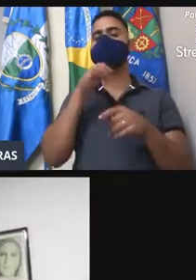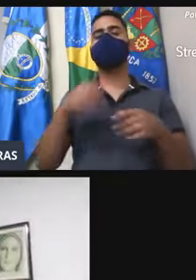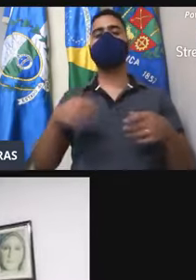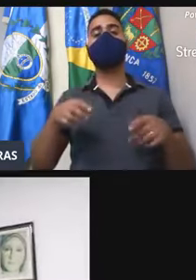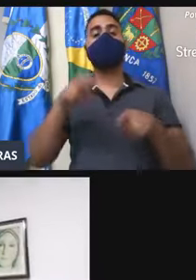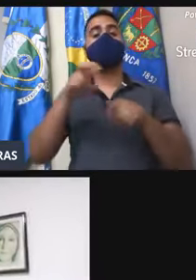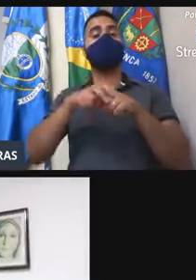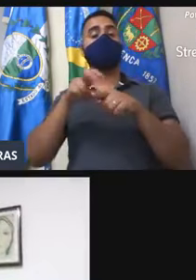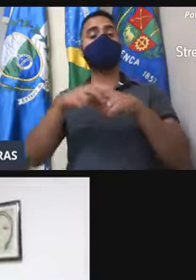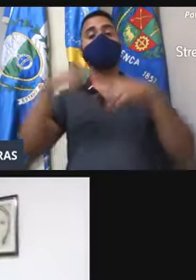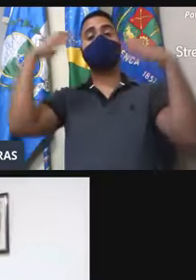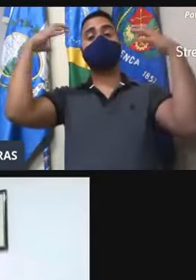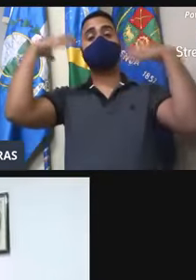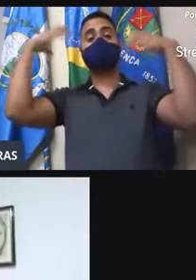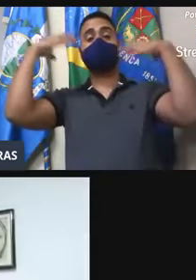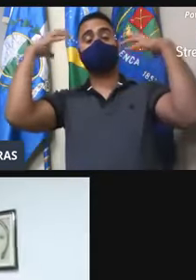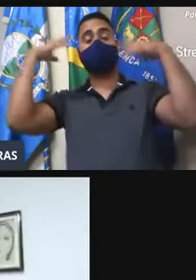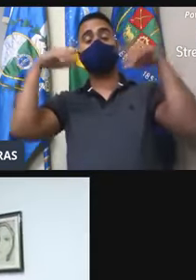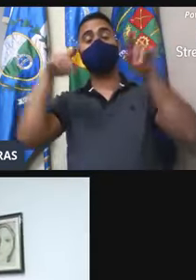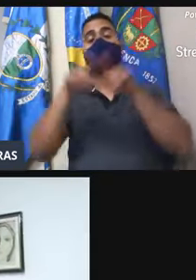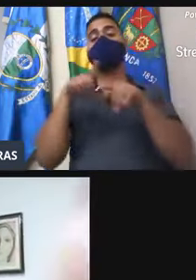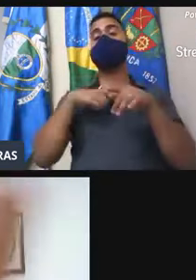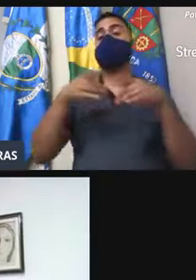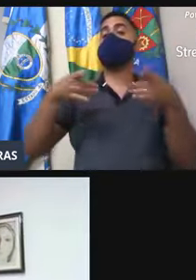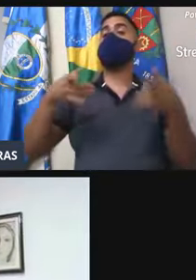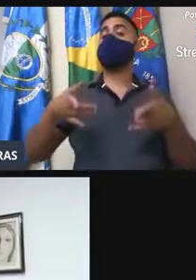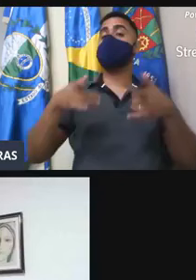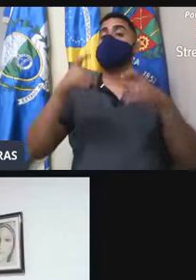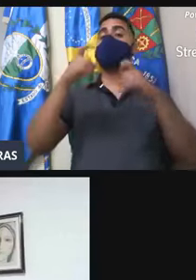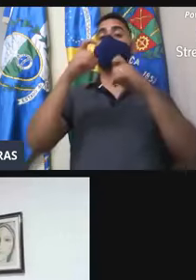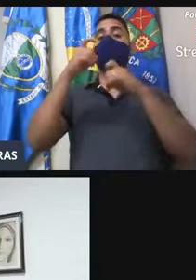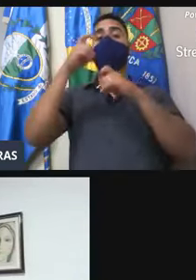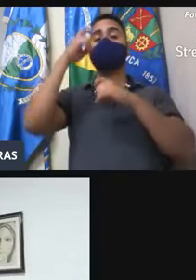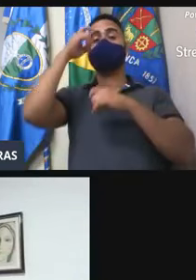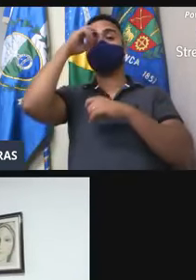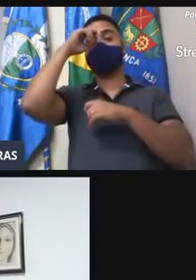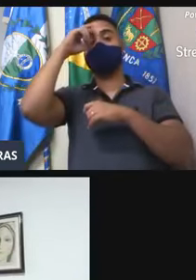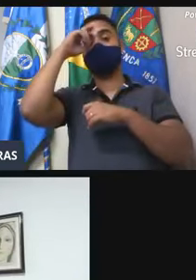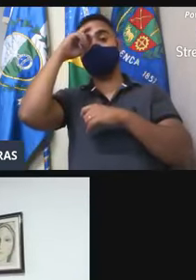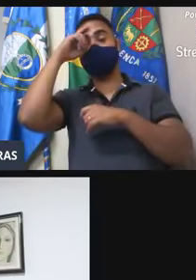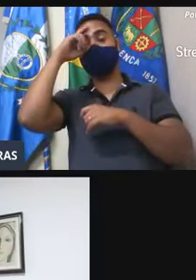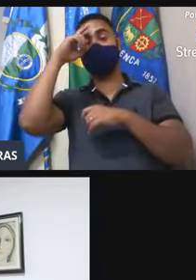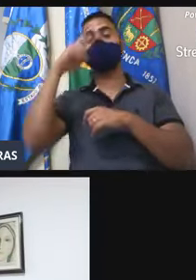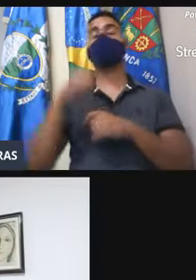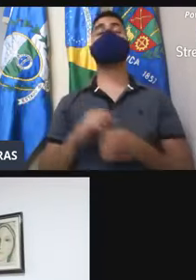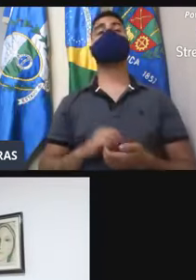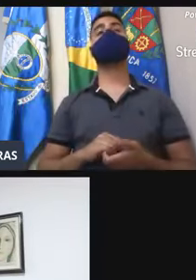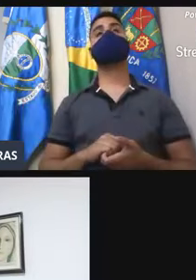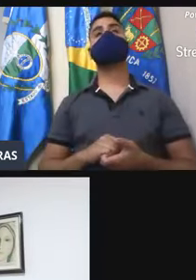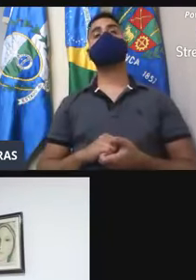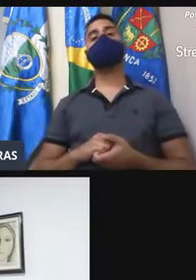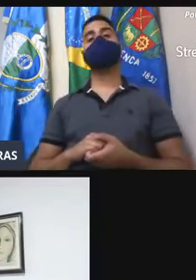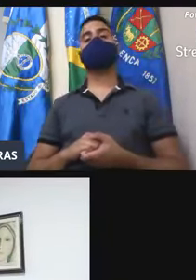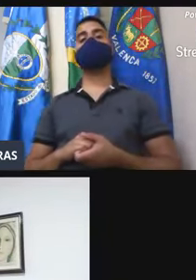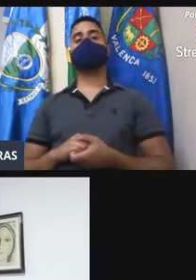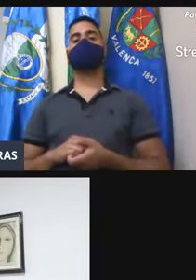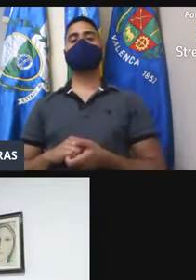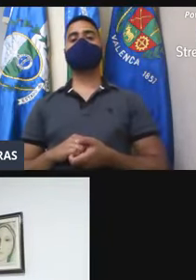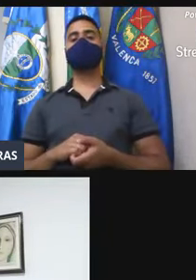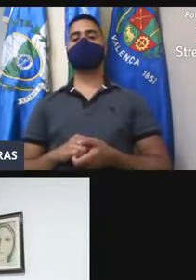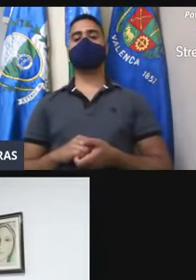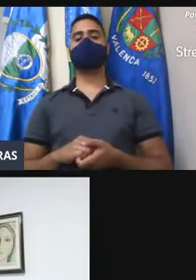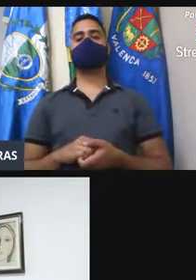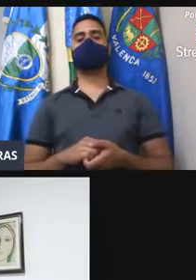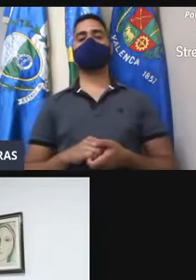cadeira de rodas, camas hospitalares. Então, os técnicos, né, as equipes,